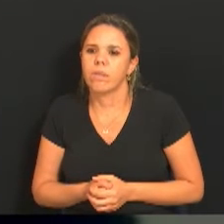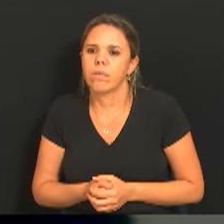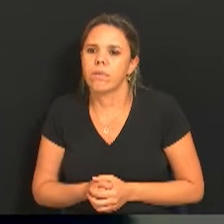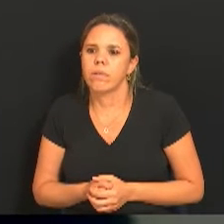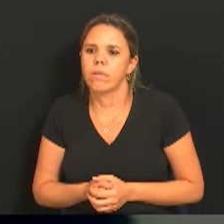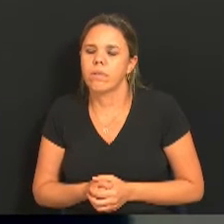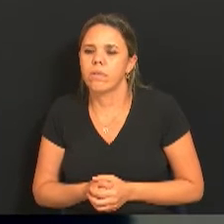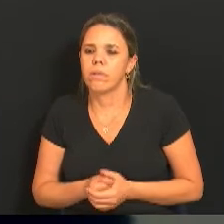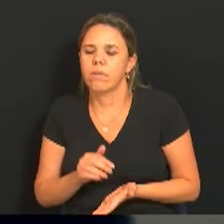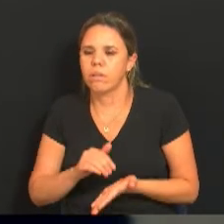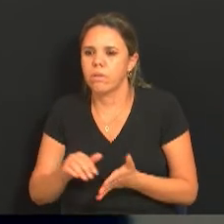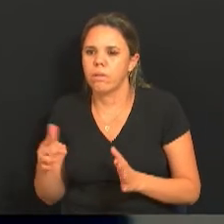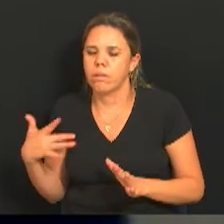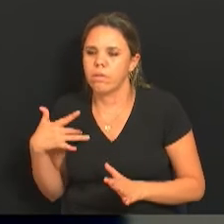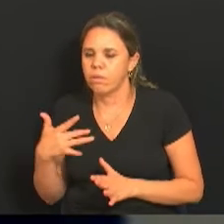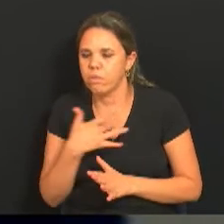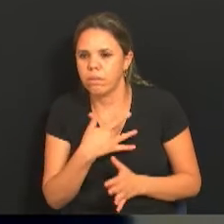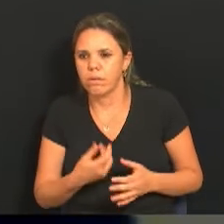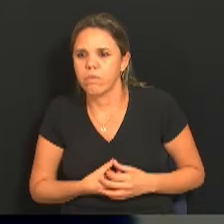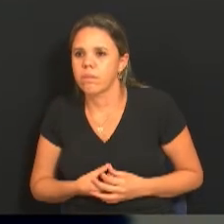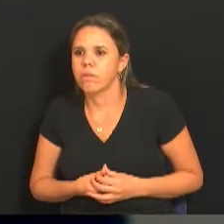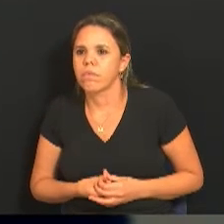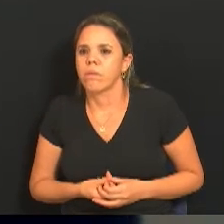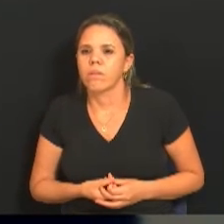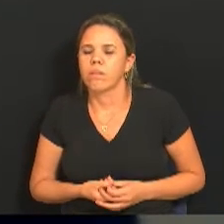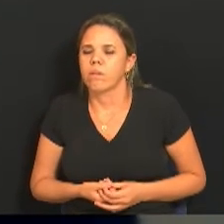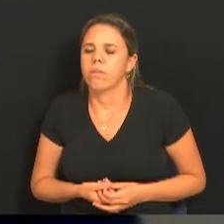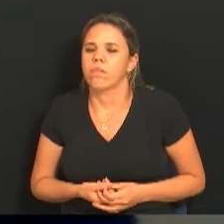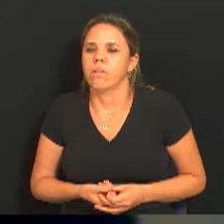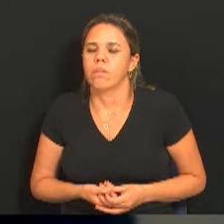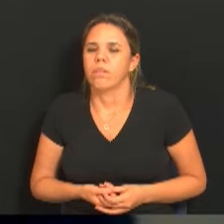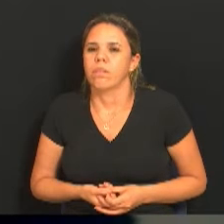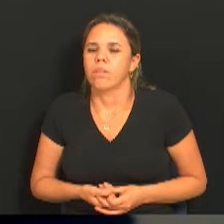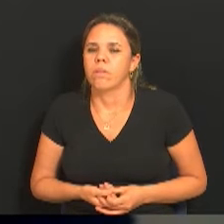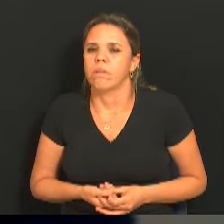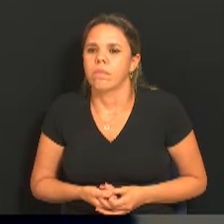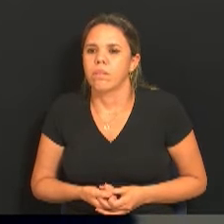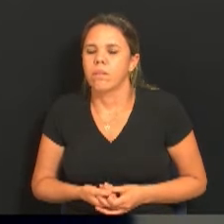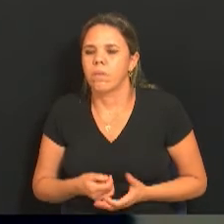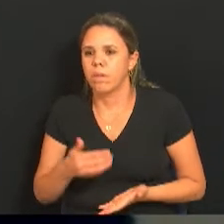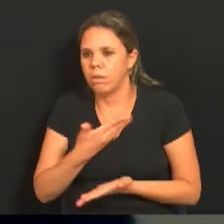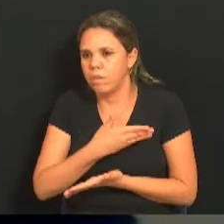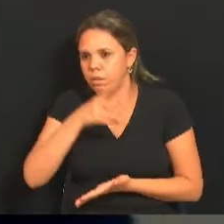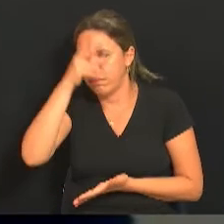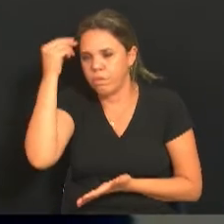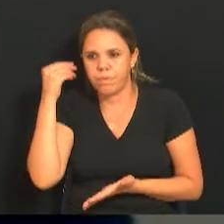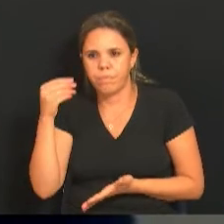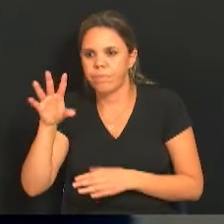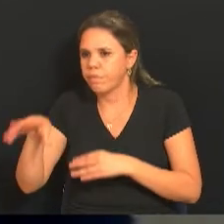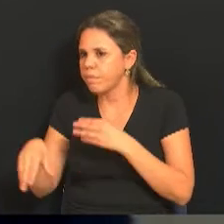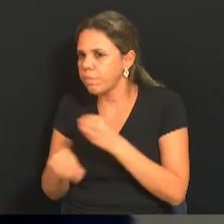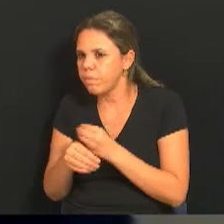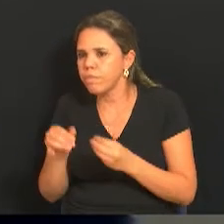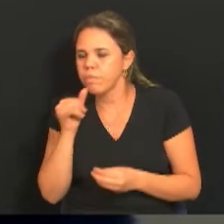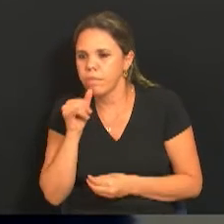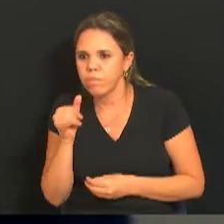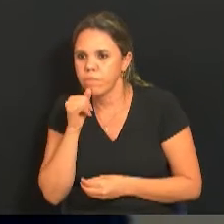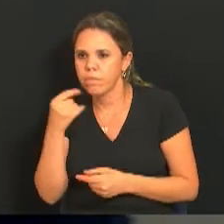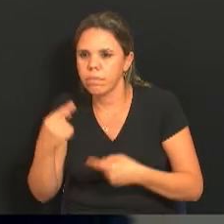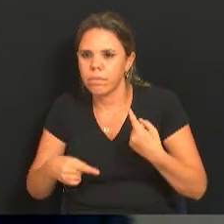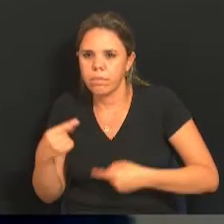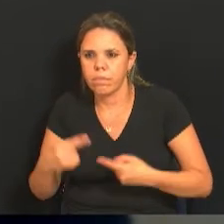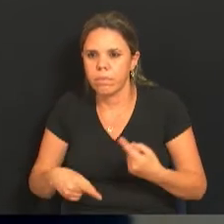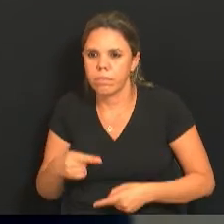da Secretaria de Saúde, né? Também quando é interpelada o Poder Executivo, não é incluído, por exemplo, as outras políticas que também